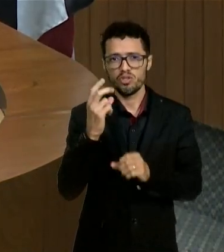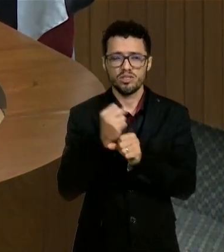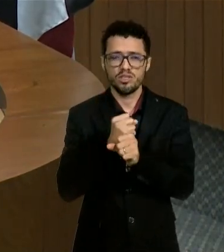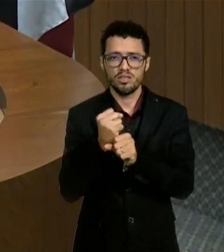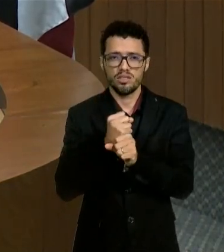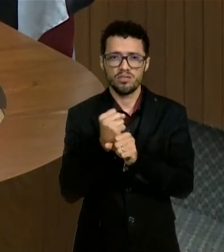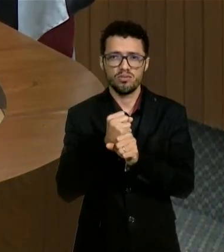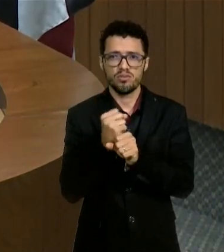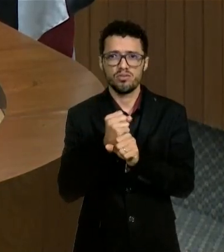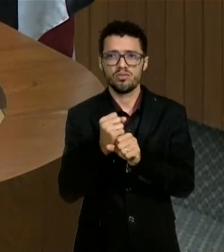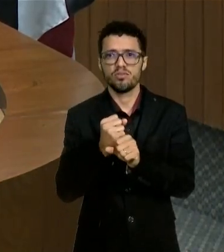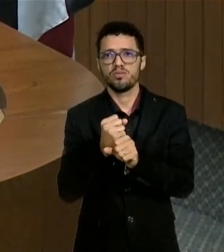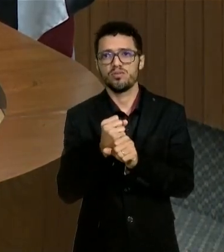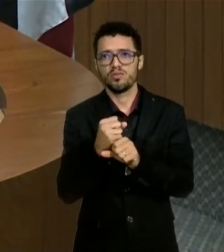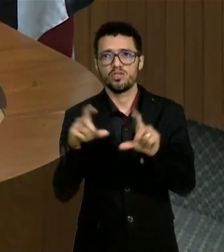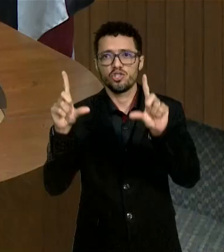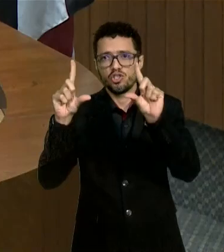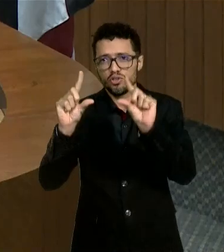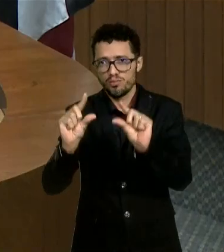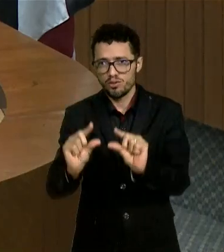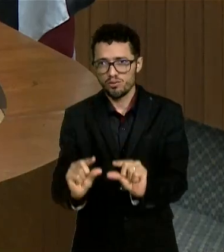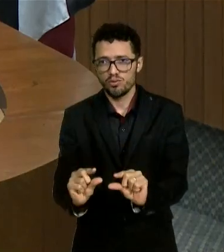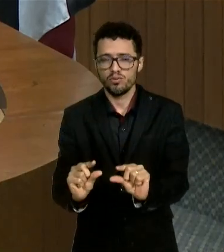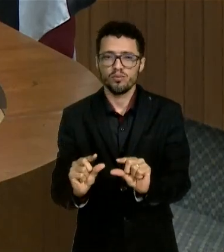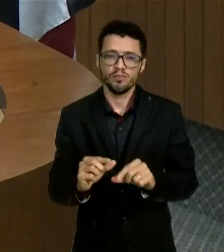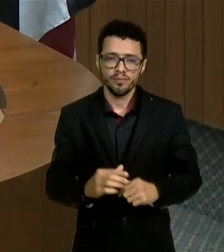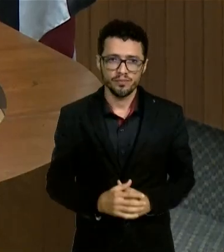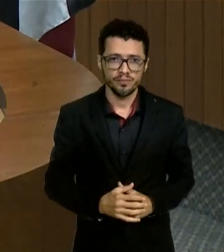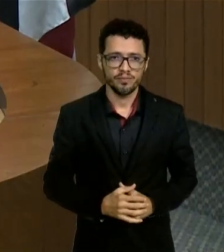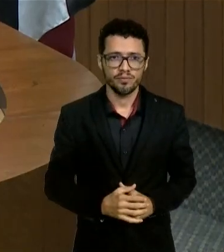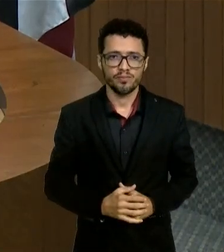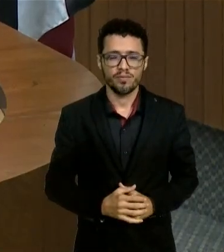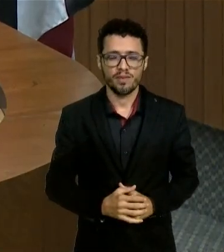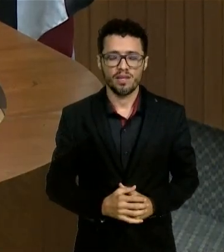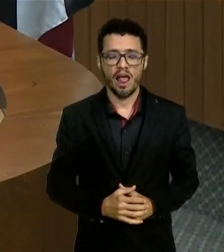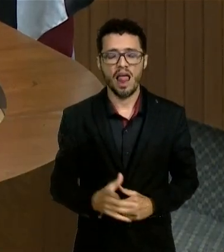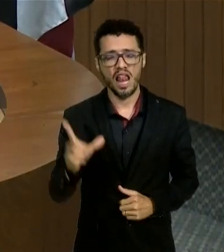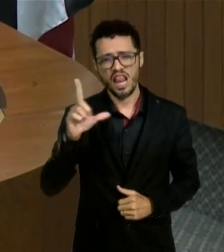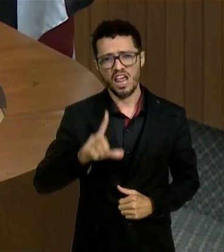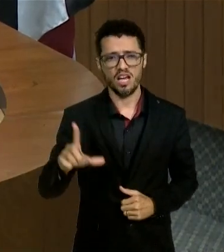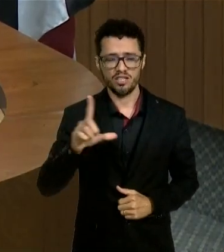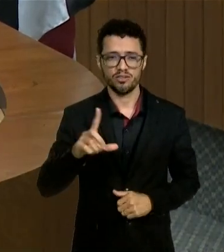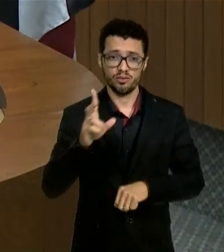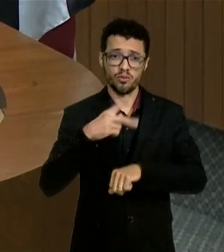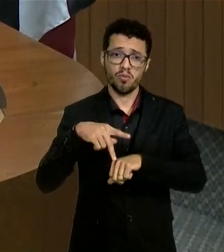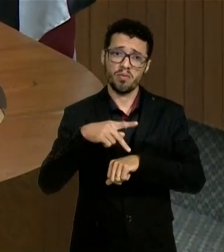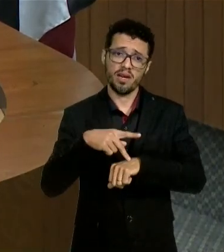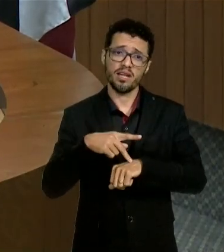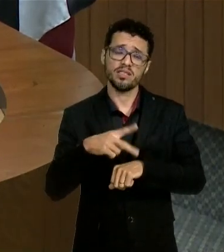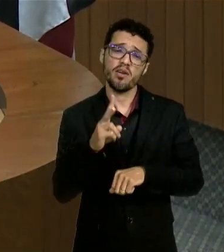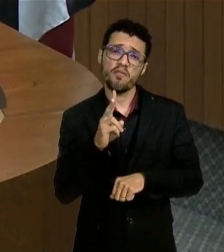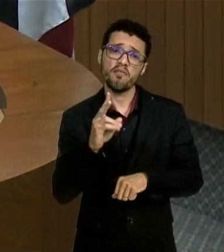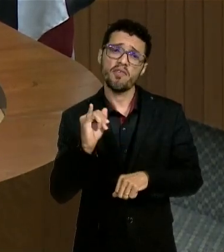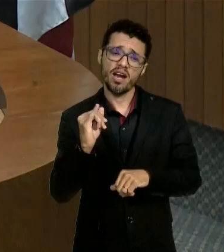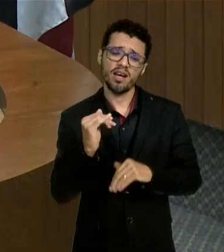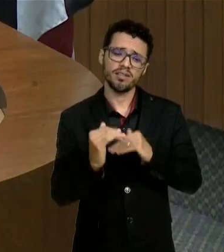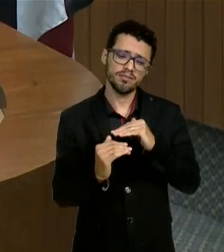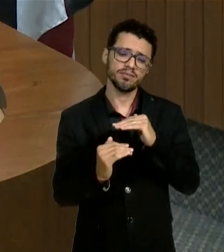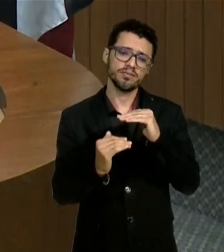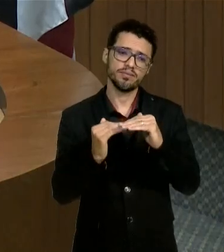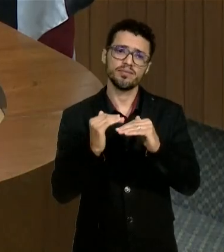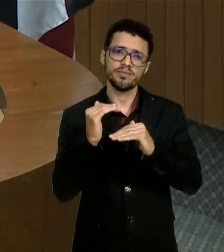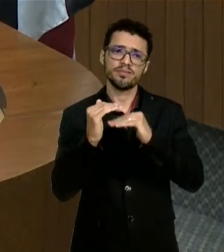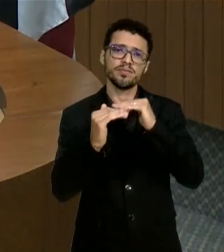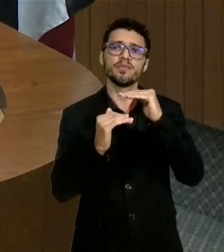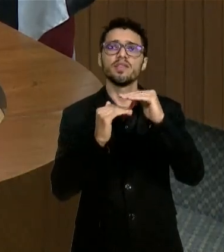quase 4%, vejam só. E aí, claro, o país recupera, vai recuperando